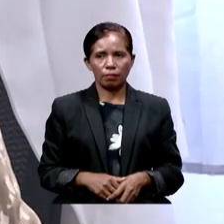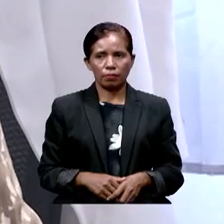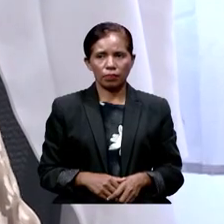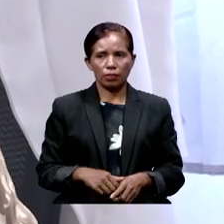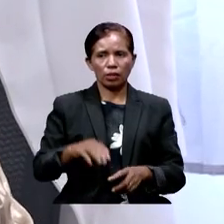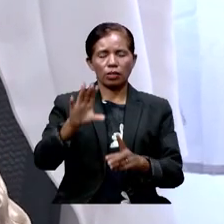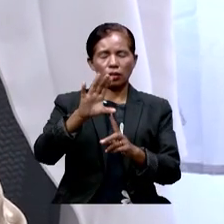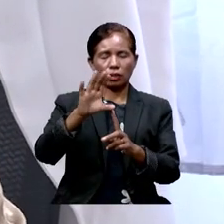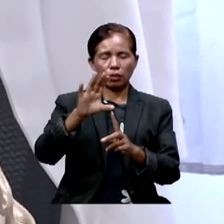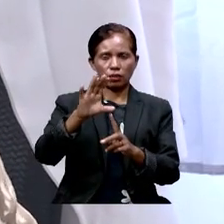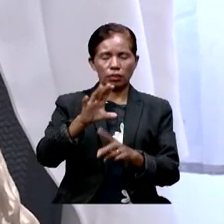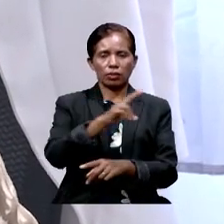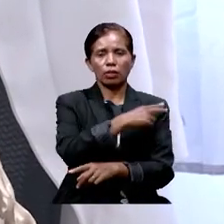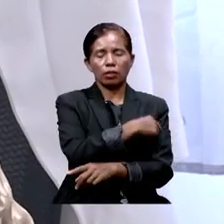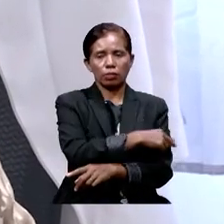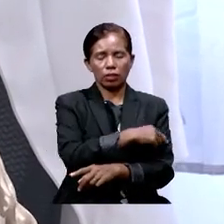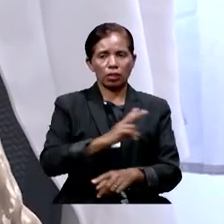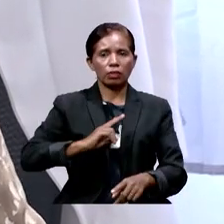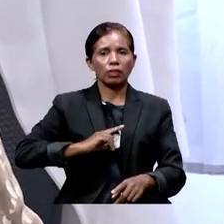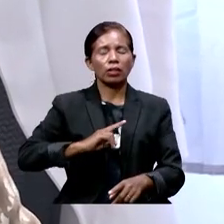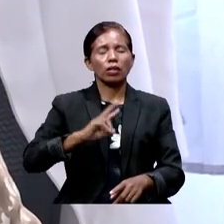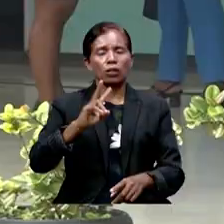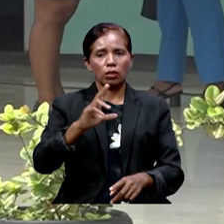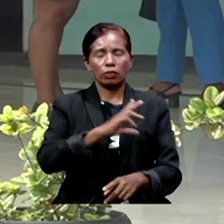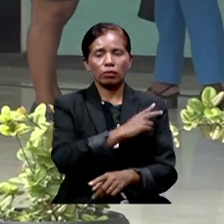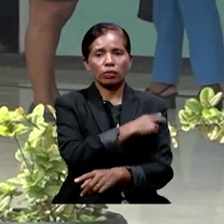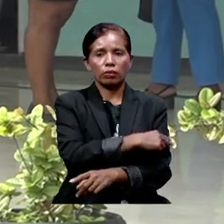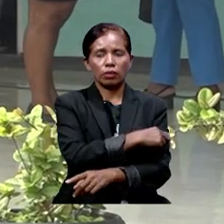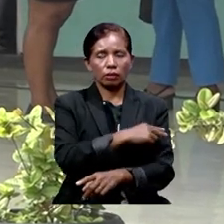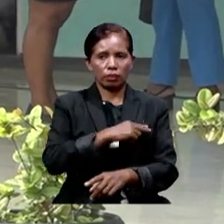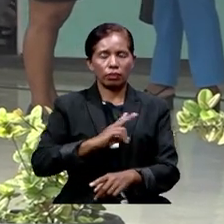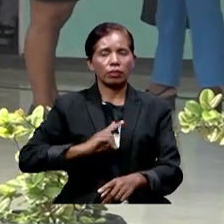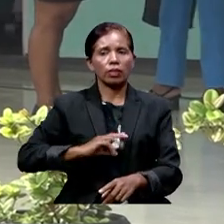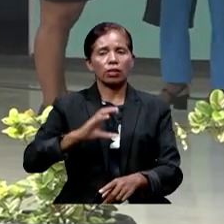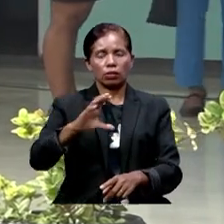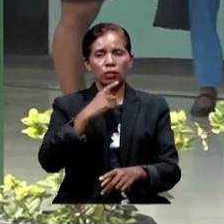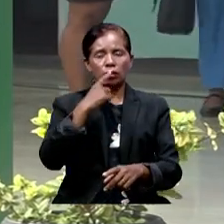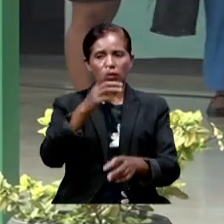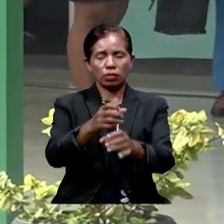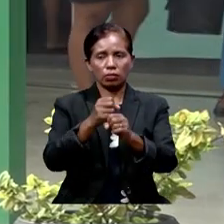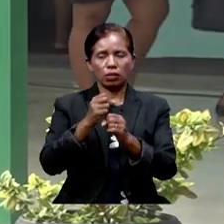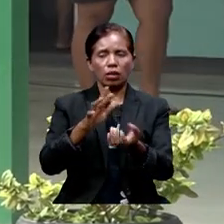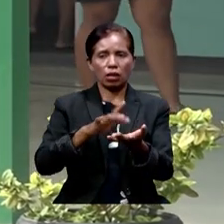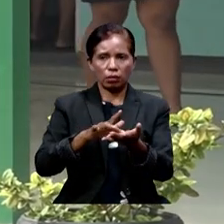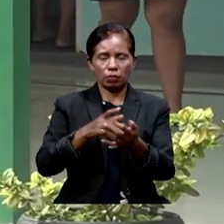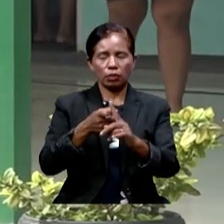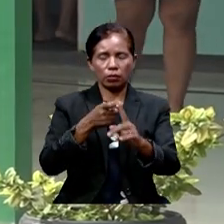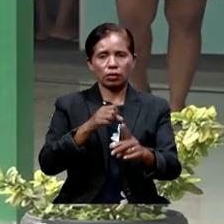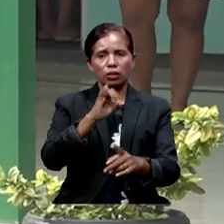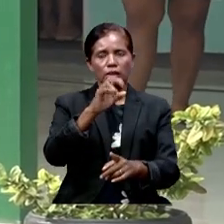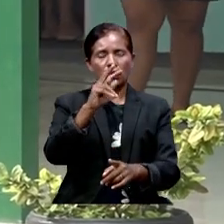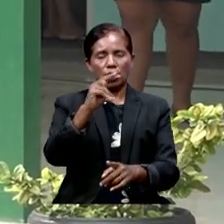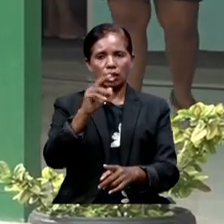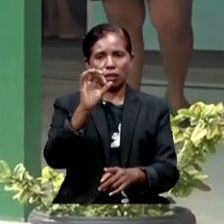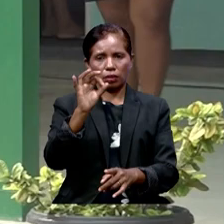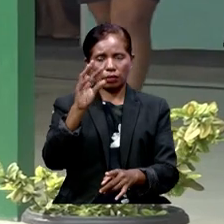Sefe Centro Saúde Veracruz declara da daune Centro Saúde refere Simona distribuição em Moruc, justo Instituto Nacional de